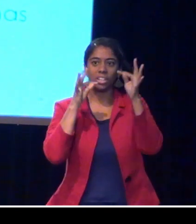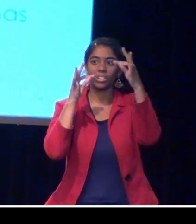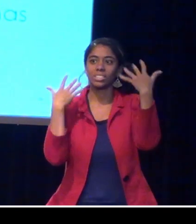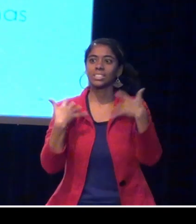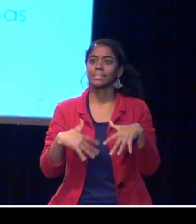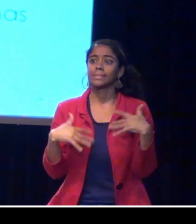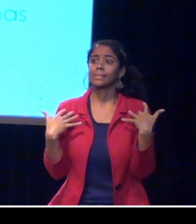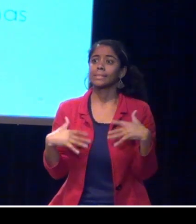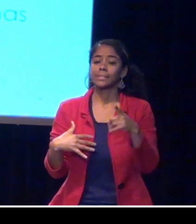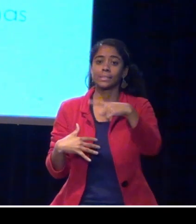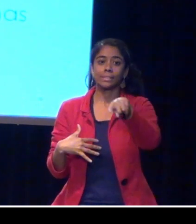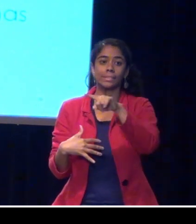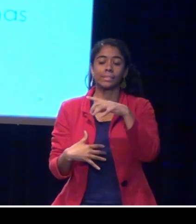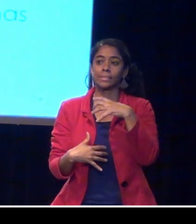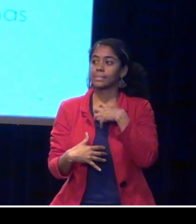de